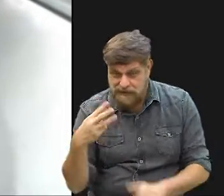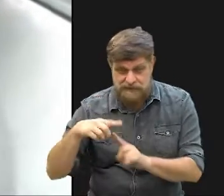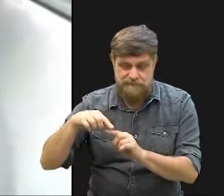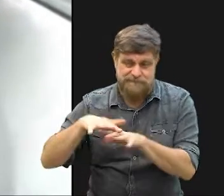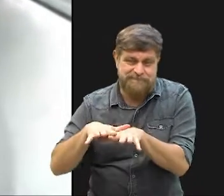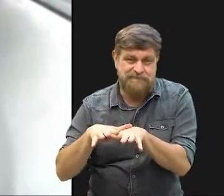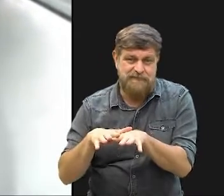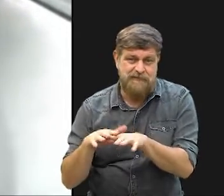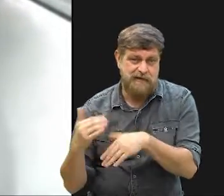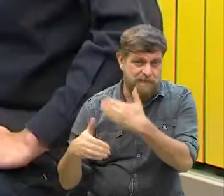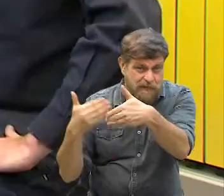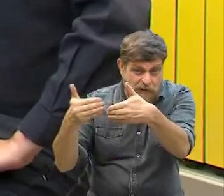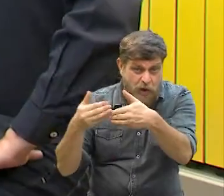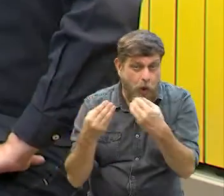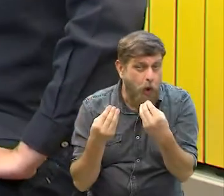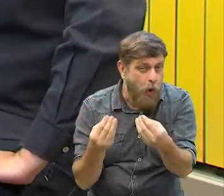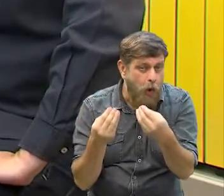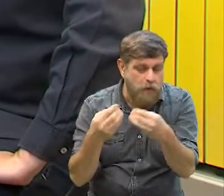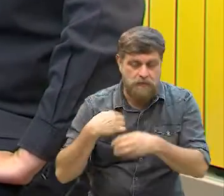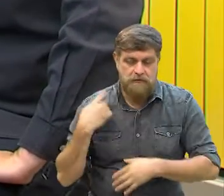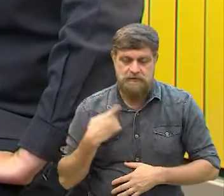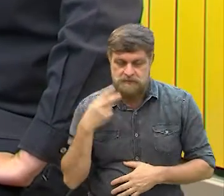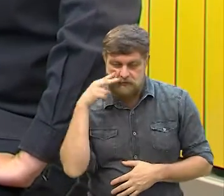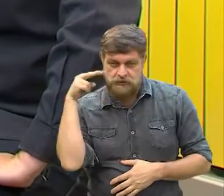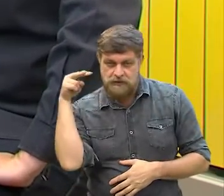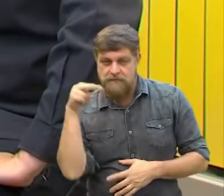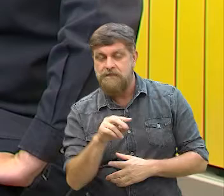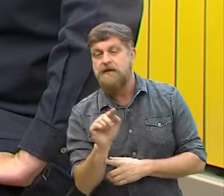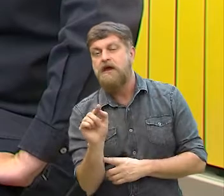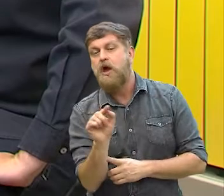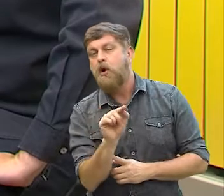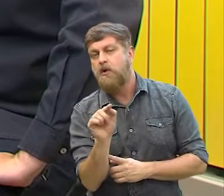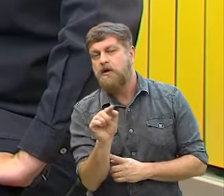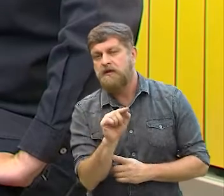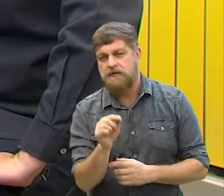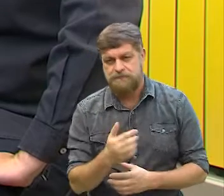como crescer a modalidade. Quando a gente vê que